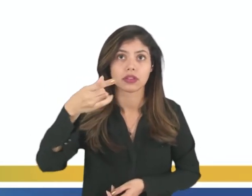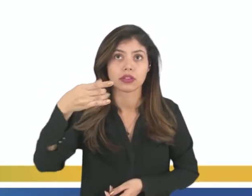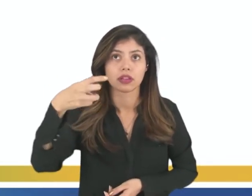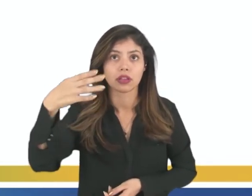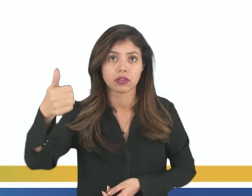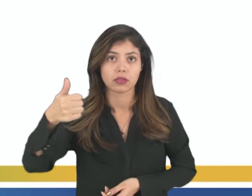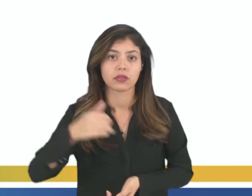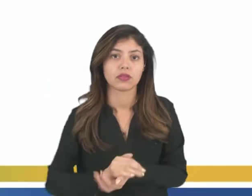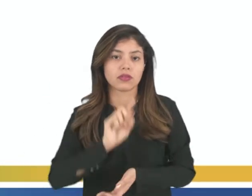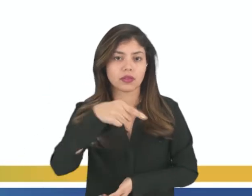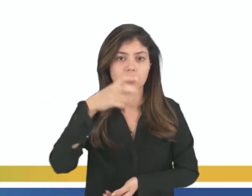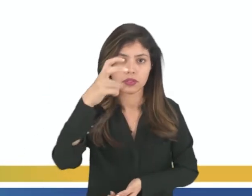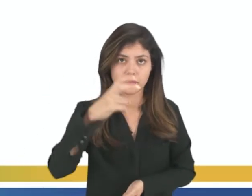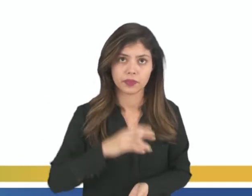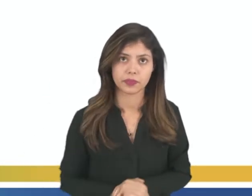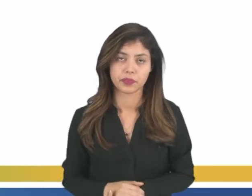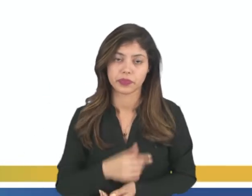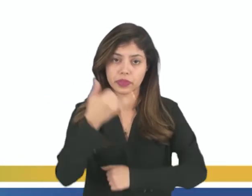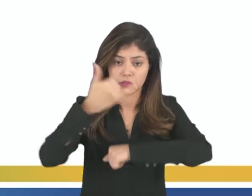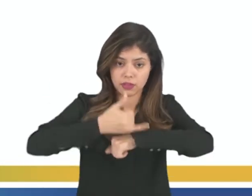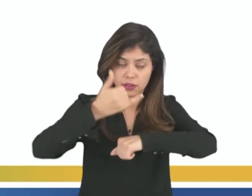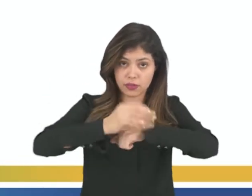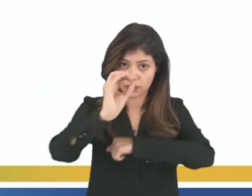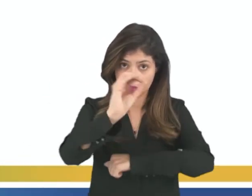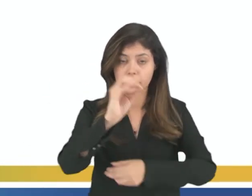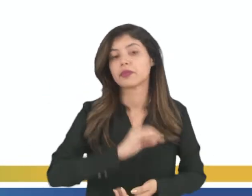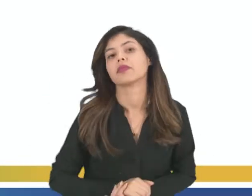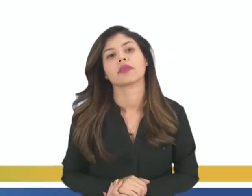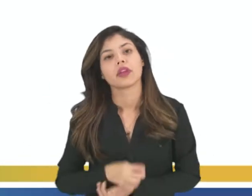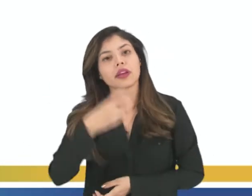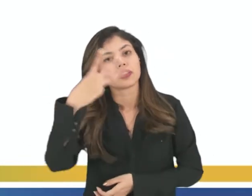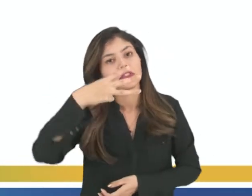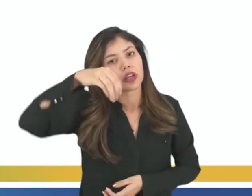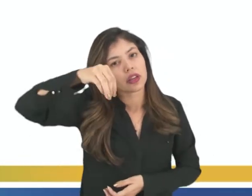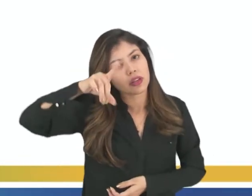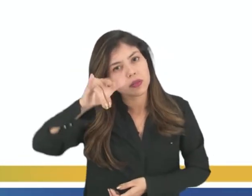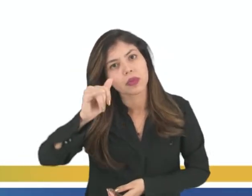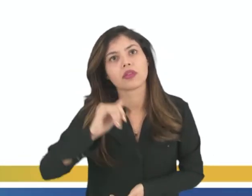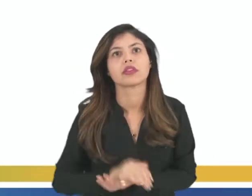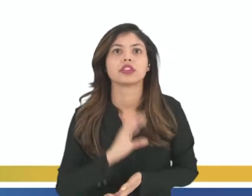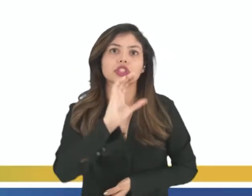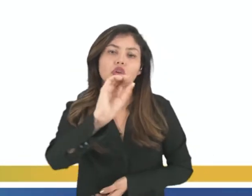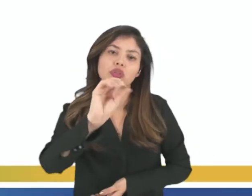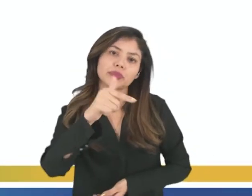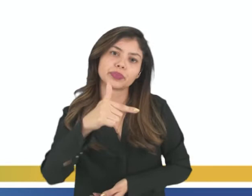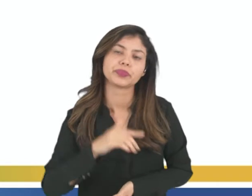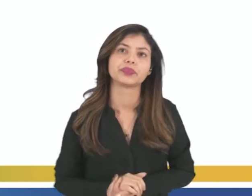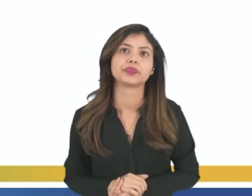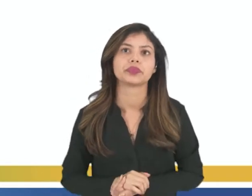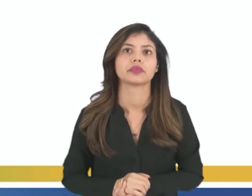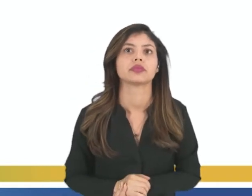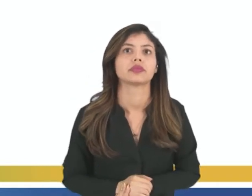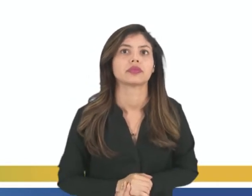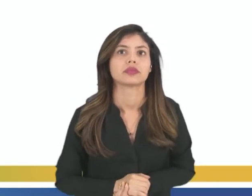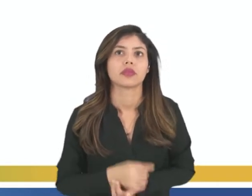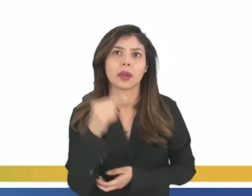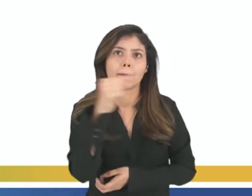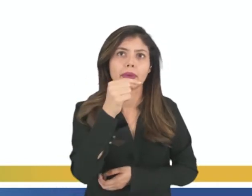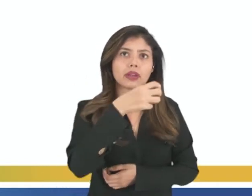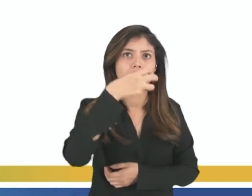331,5. Ferro é 0, mais 3 mols de CO2. A entalpia do CO2 é